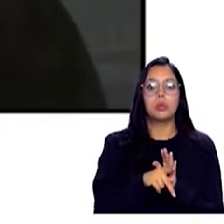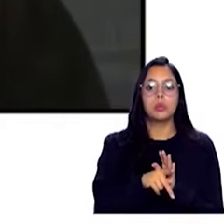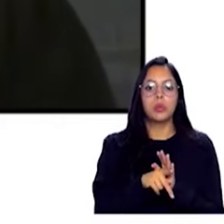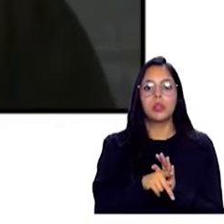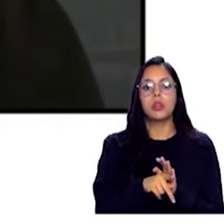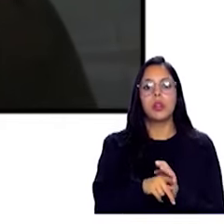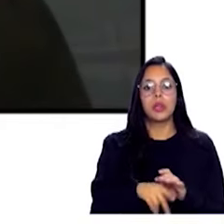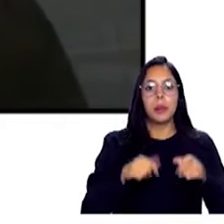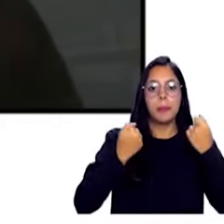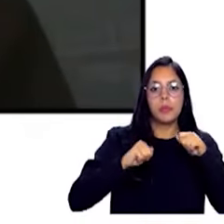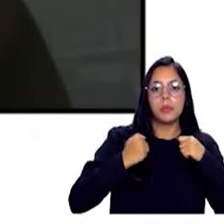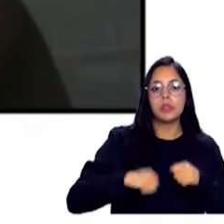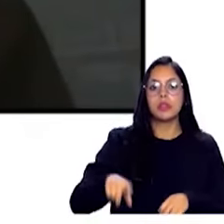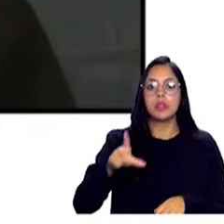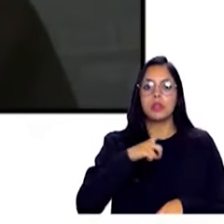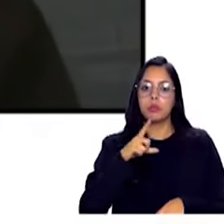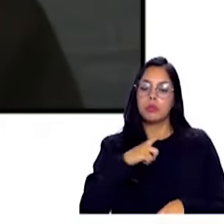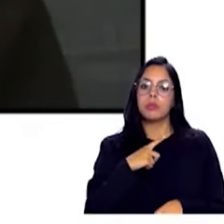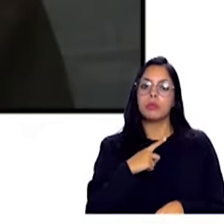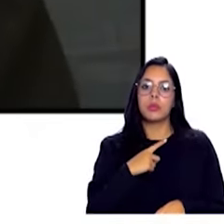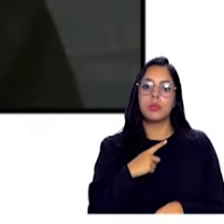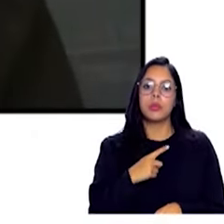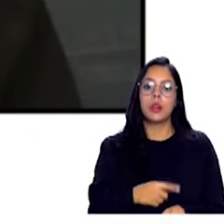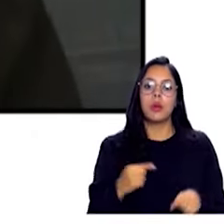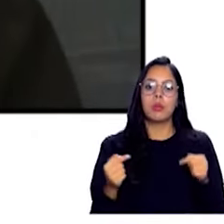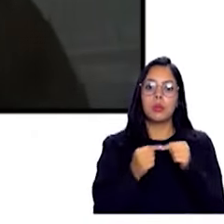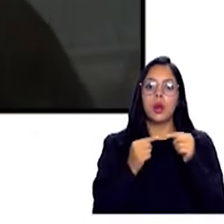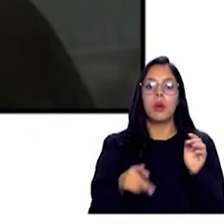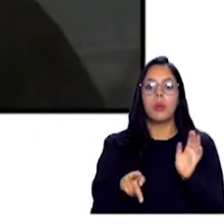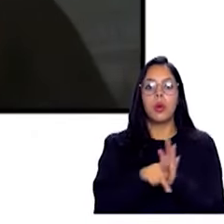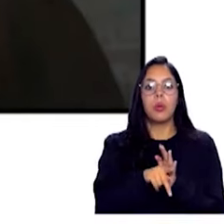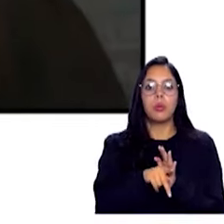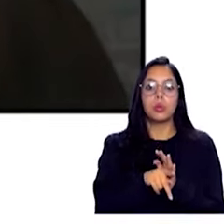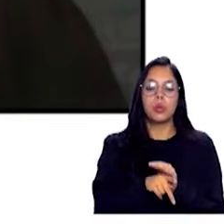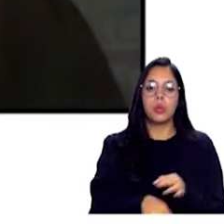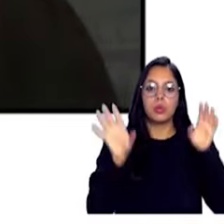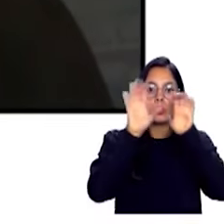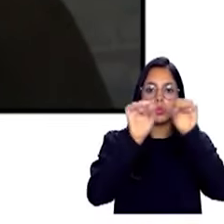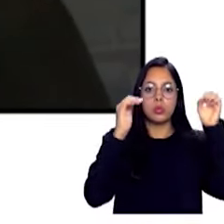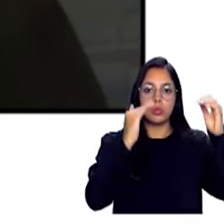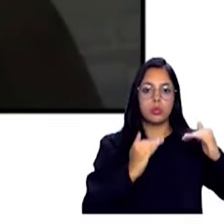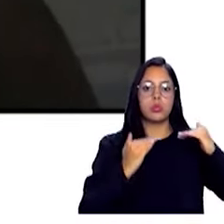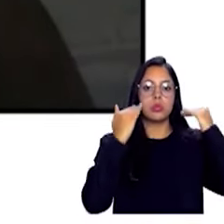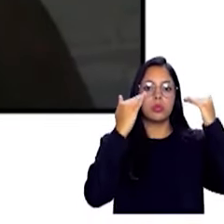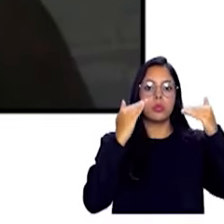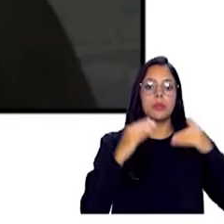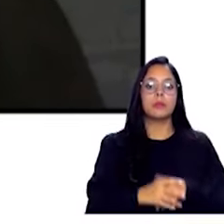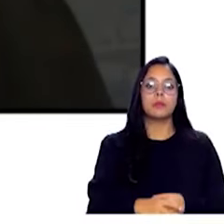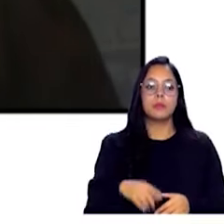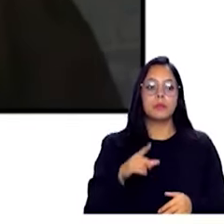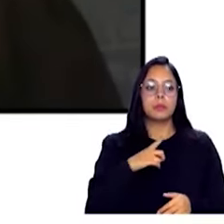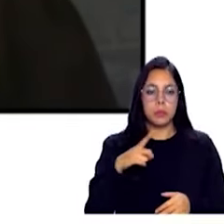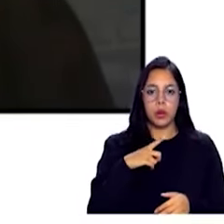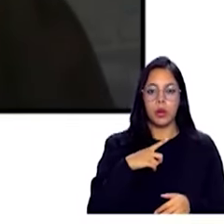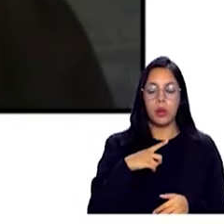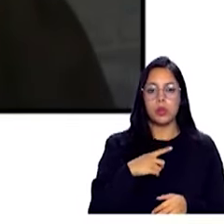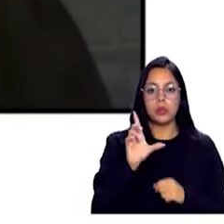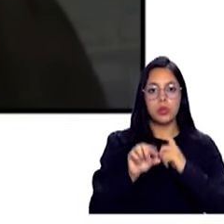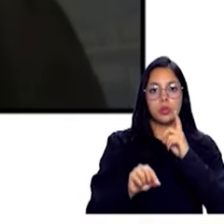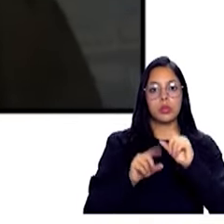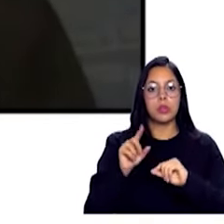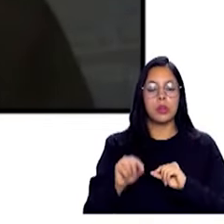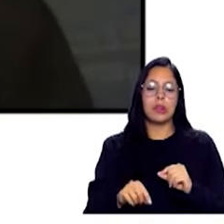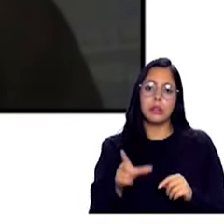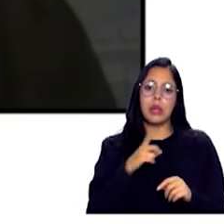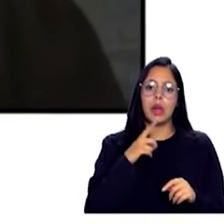precisa ter para Que ela possa ser aplicada ser apreciada por um Tribunal Superior né esse filtro existe na na Alemanha